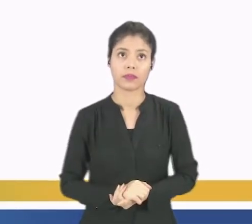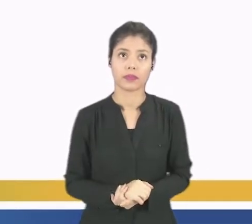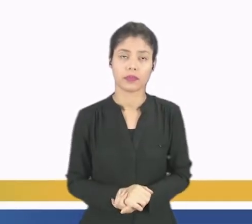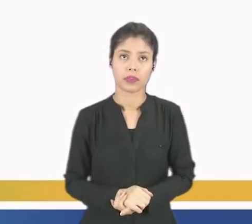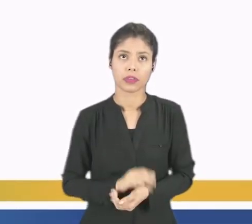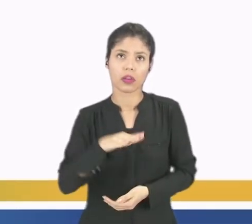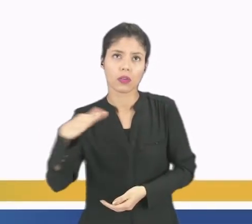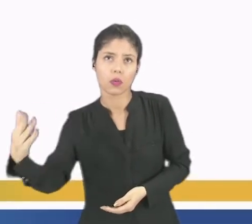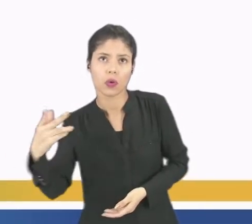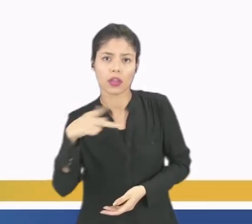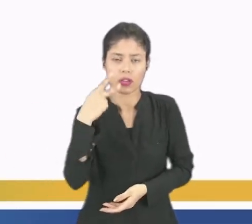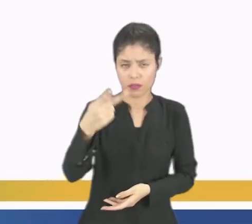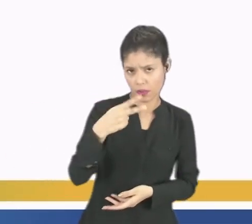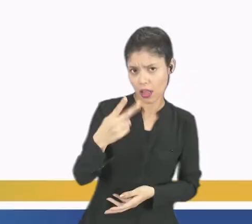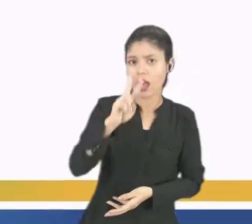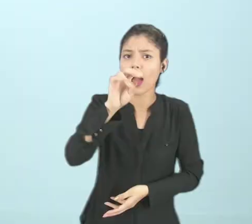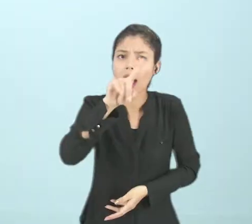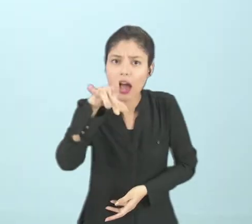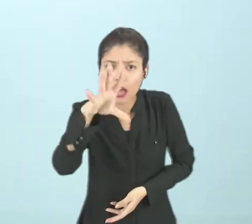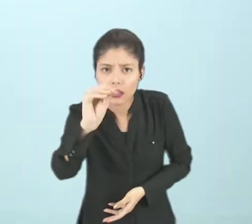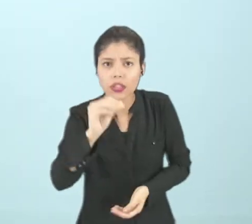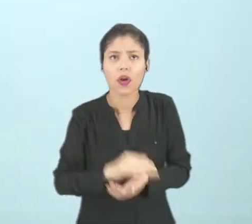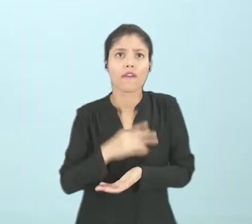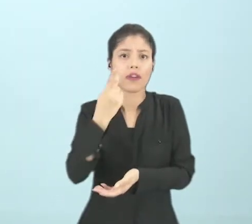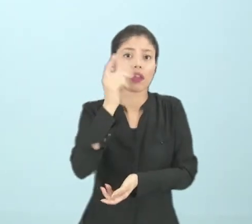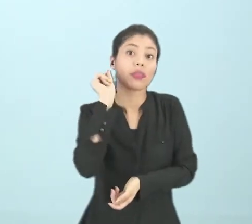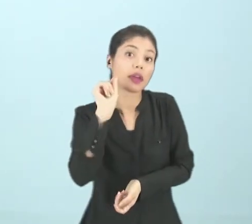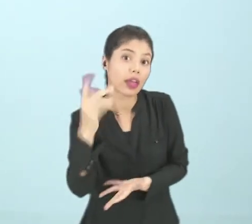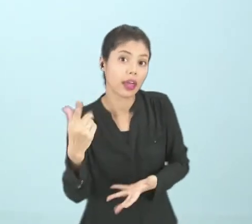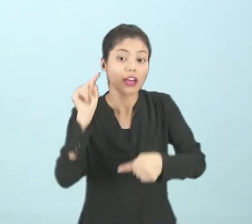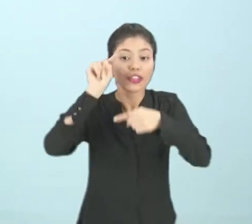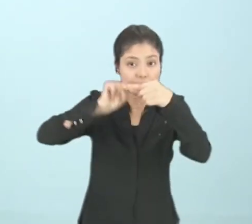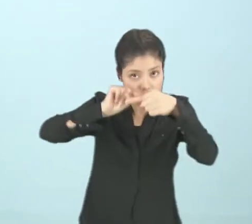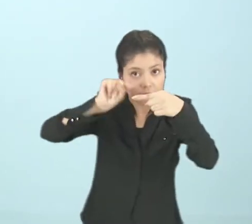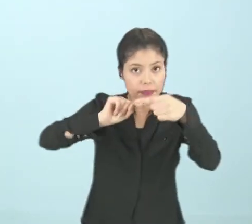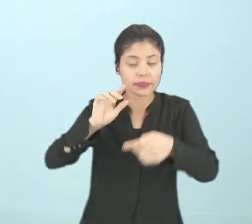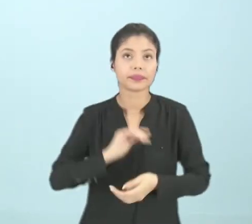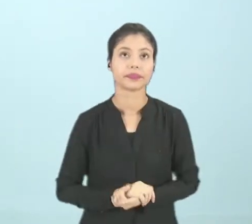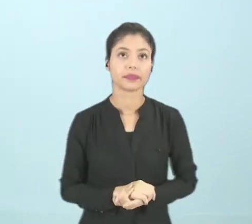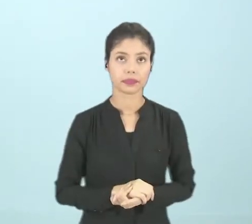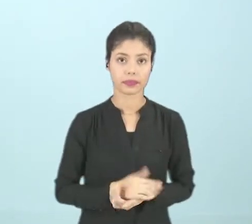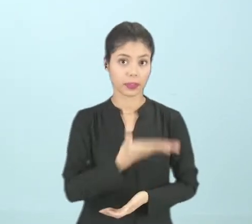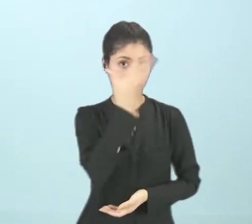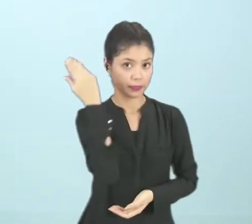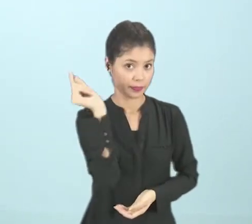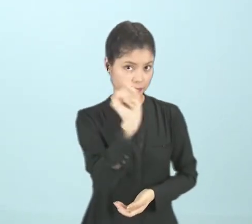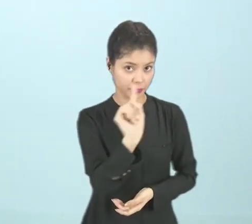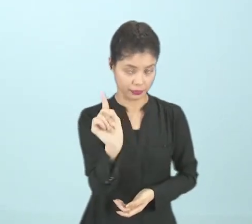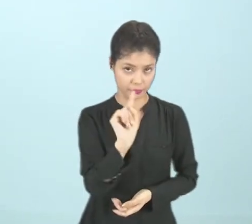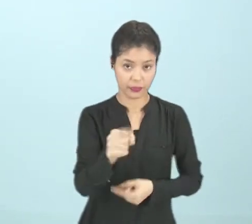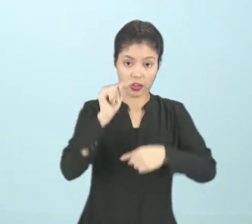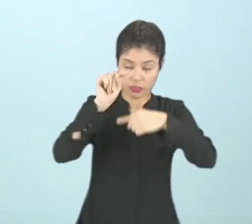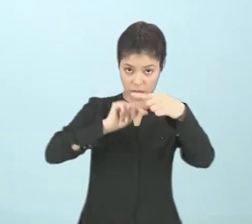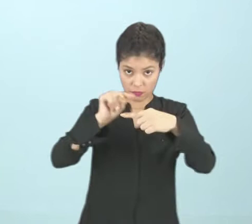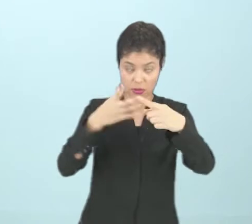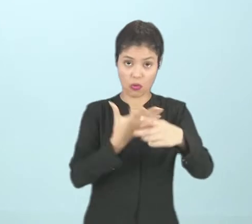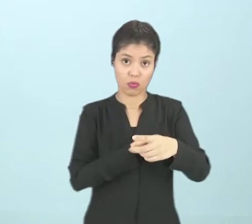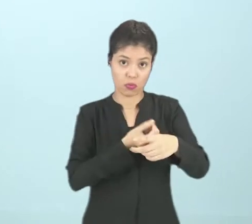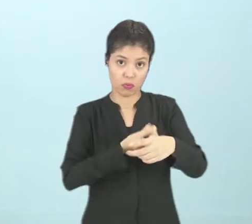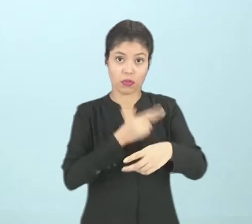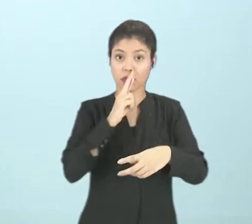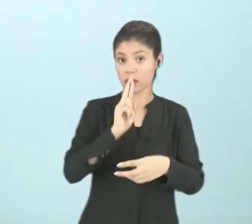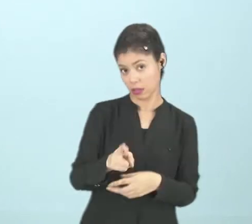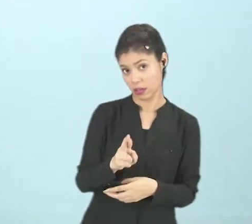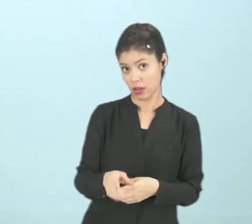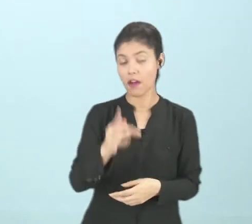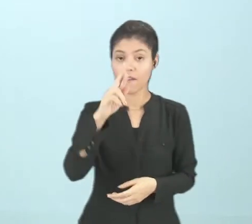Então, quando a gente fala de razão, nós estamos falando de divisão. Não esqueça, a divisão do número de